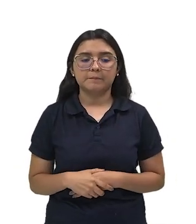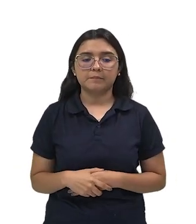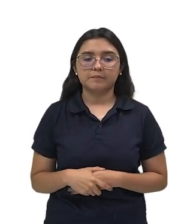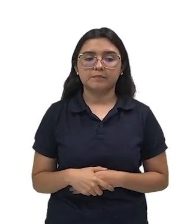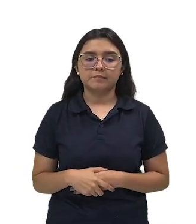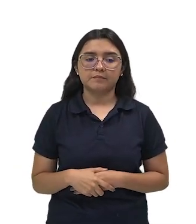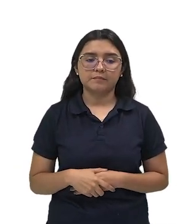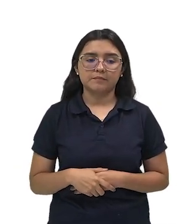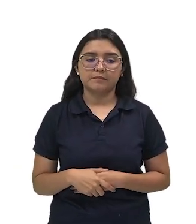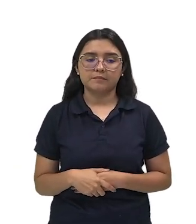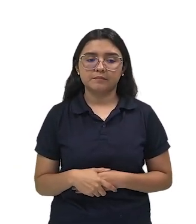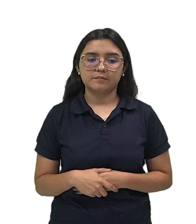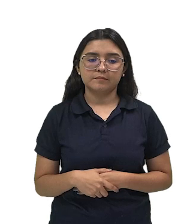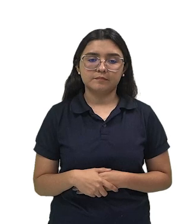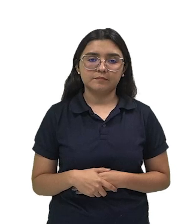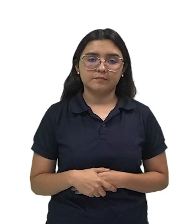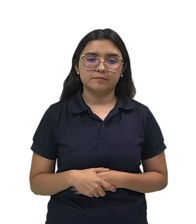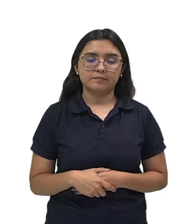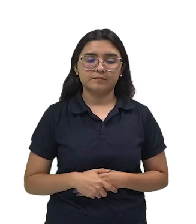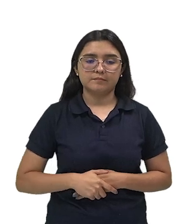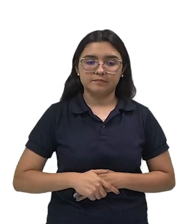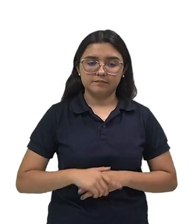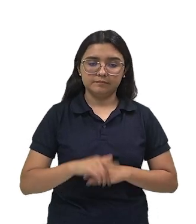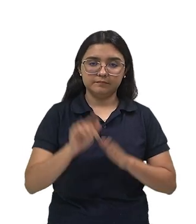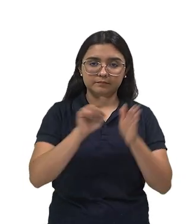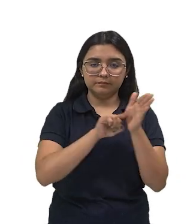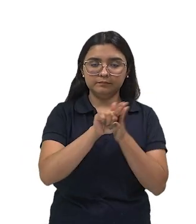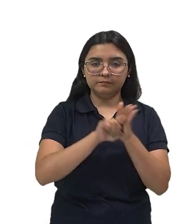uma pesquisa